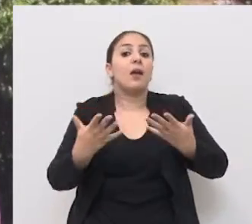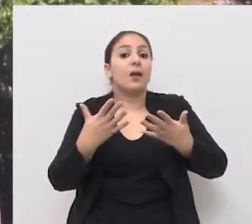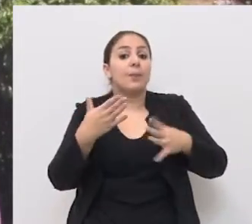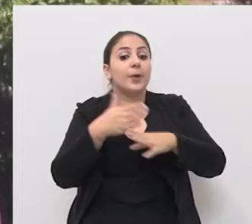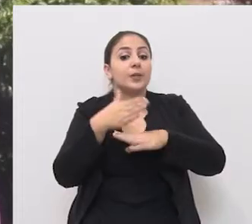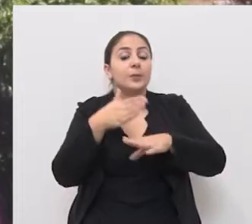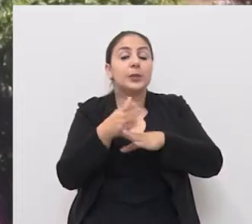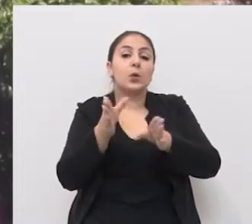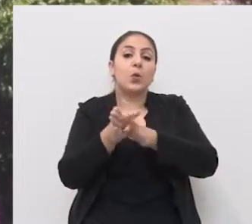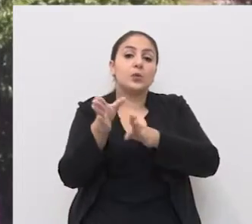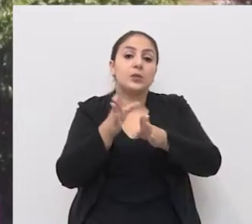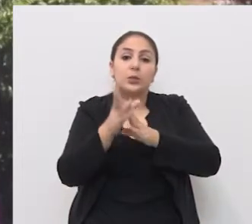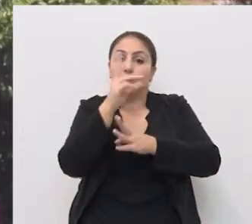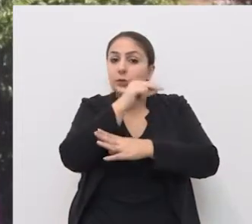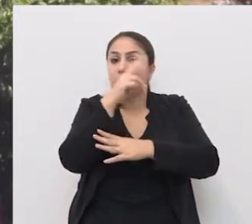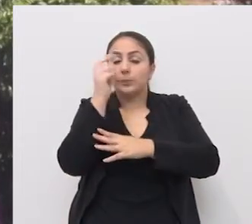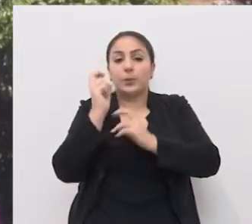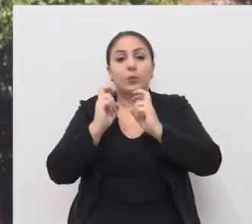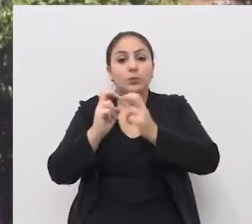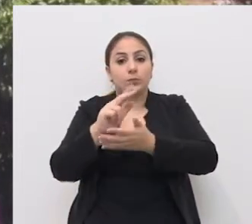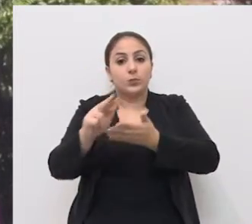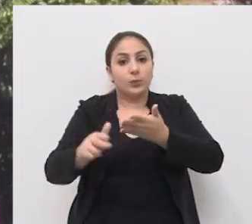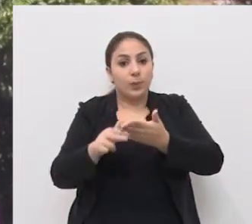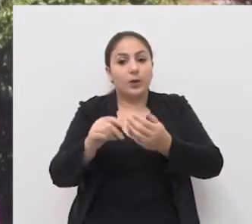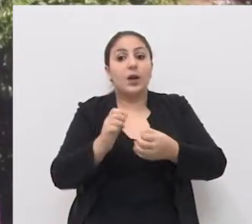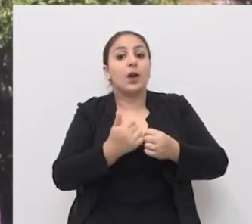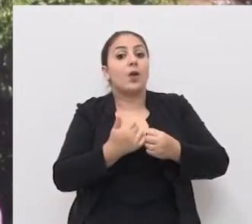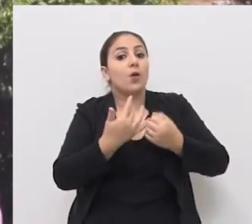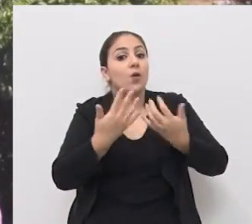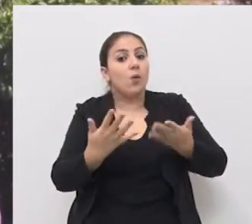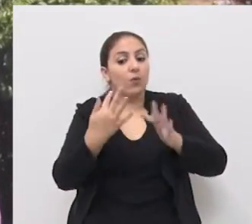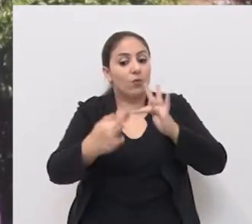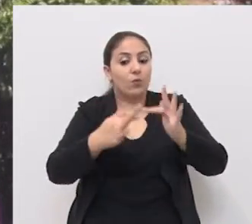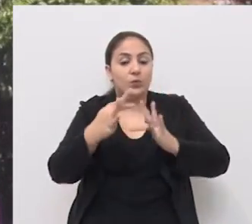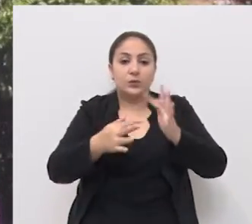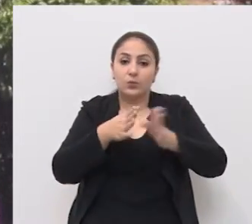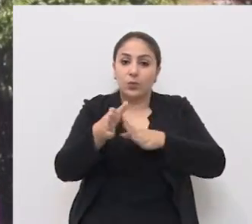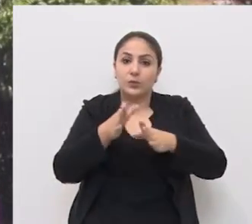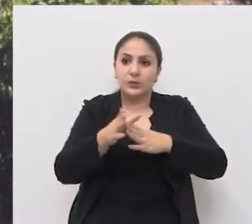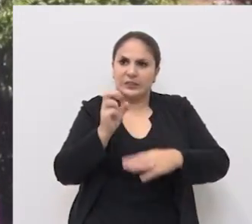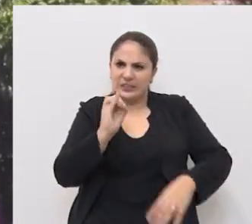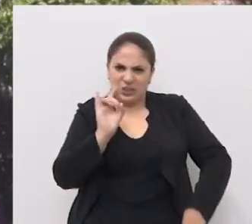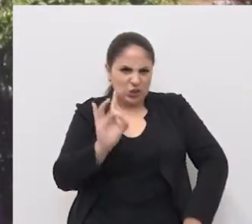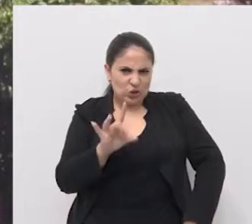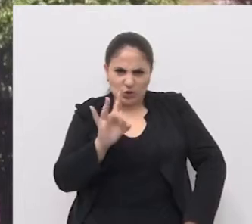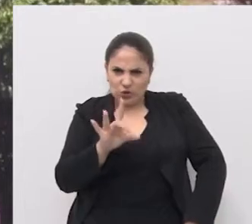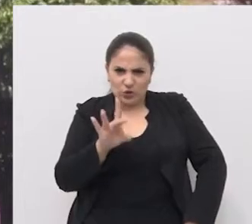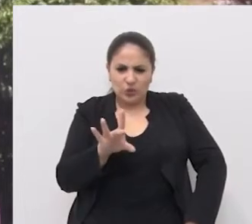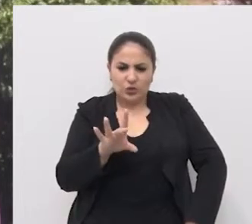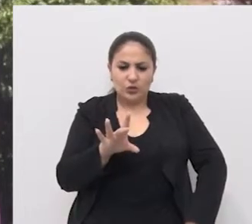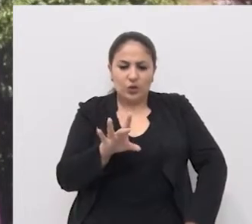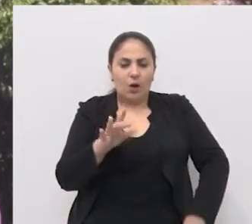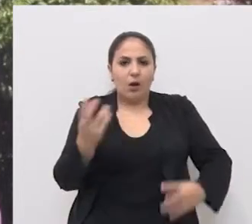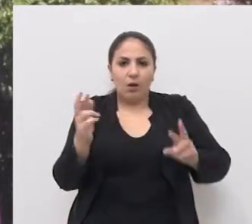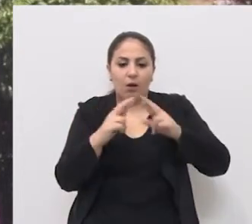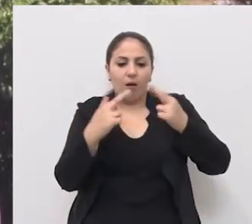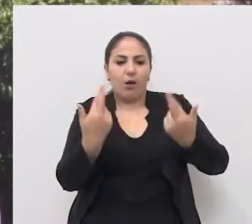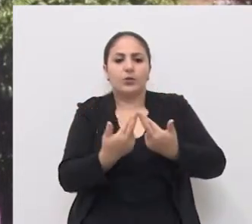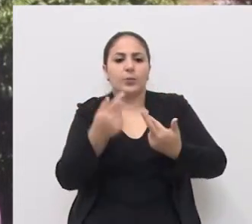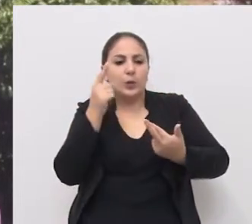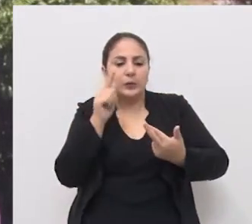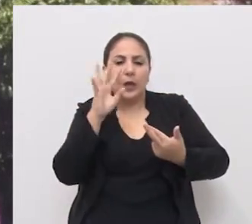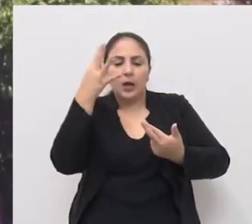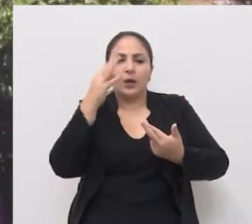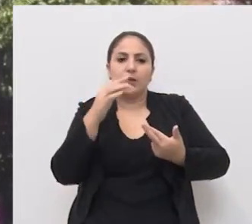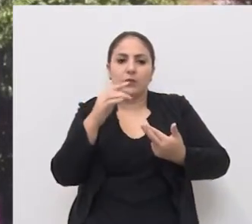quem são os integrantes do Conselho Municipal de Transportes e qual a função desse conselho, se o conselho só se